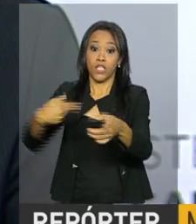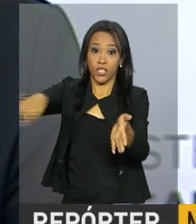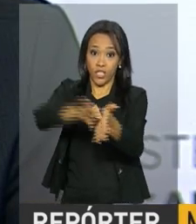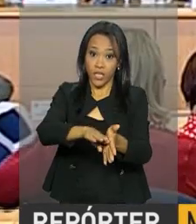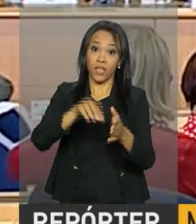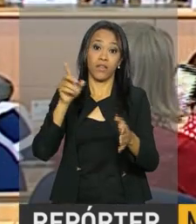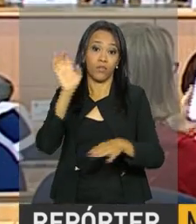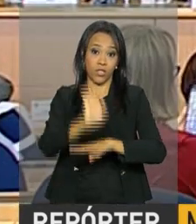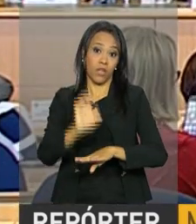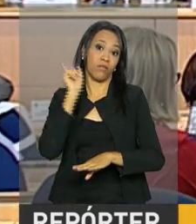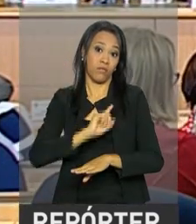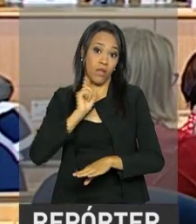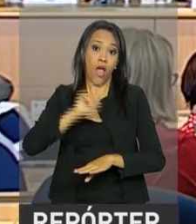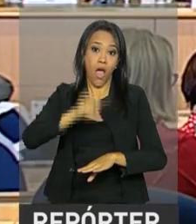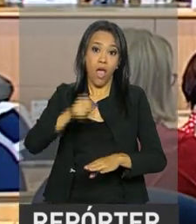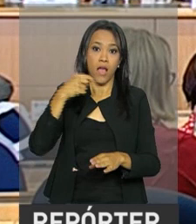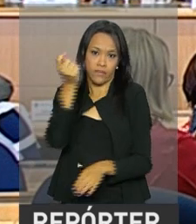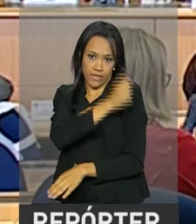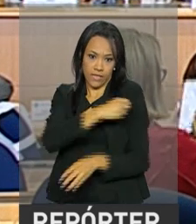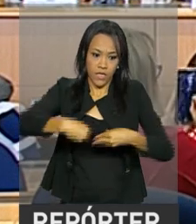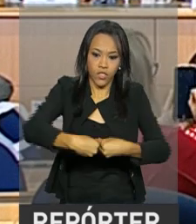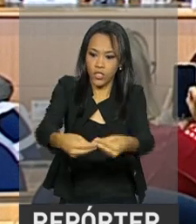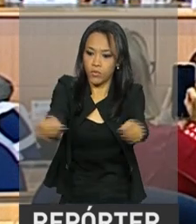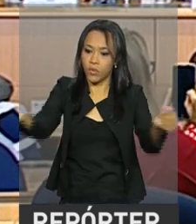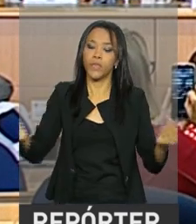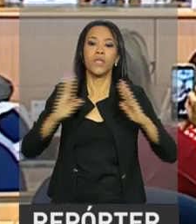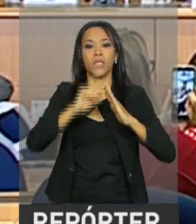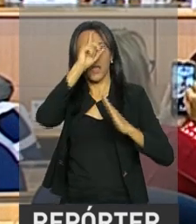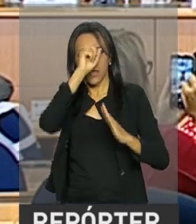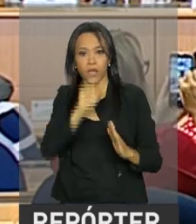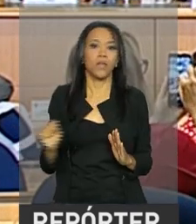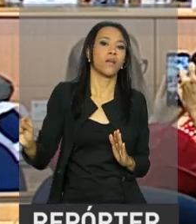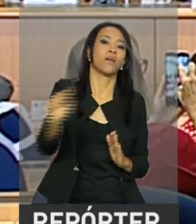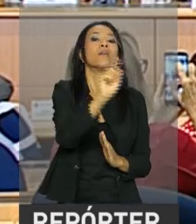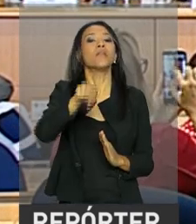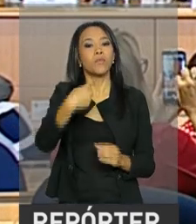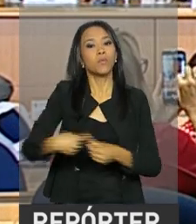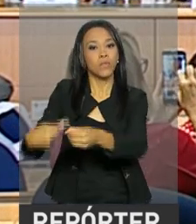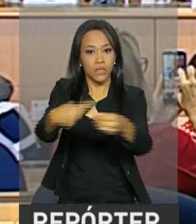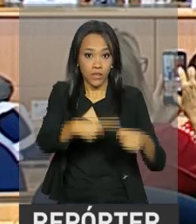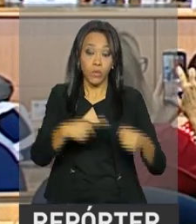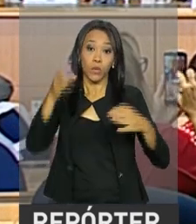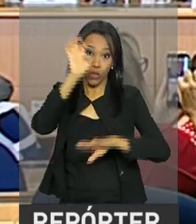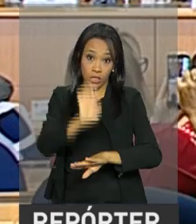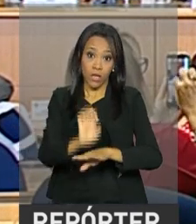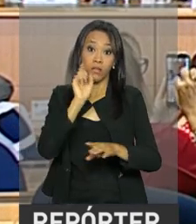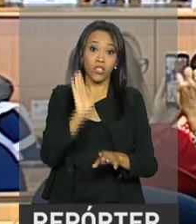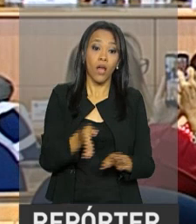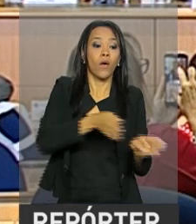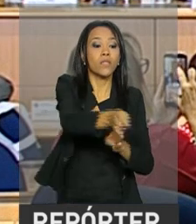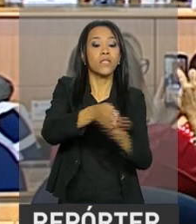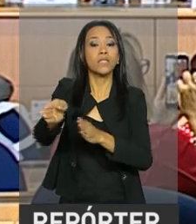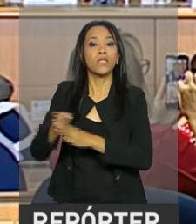meninas e automaticamente distribuídas regionais e consequentemente aos municípios o estado também está auxiliando os municípios na